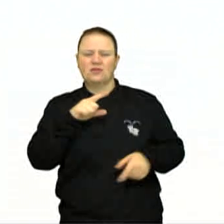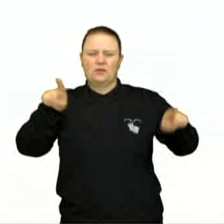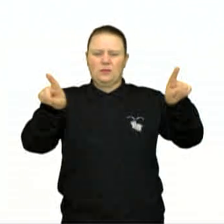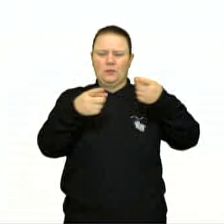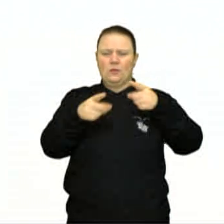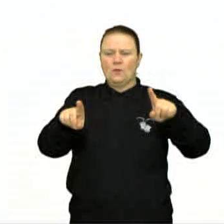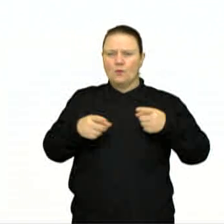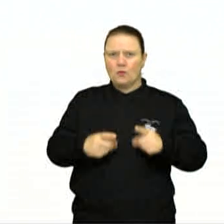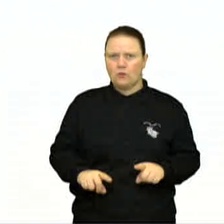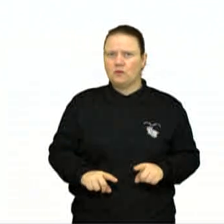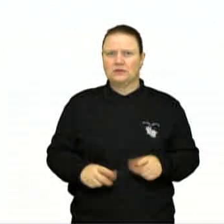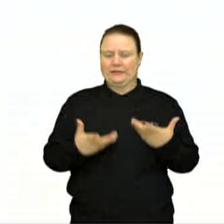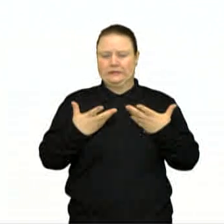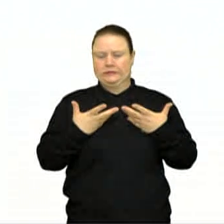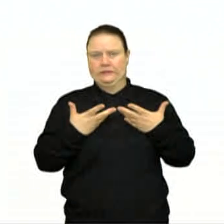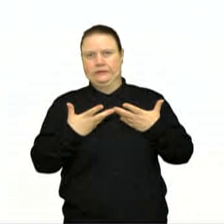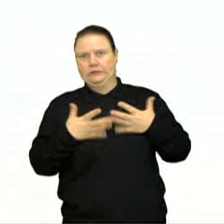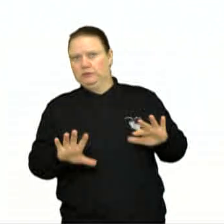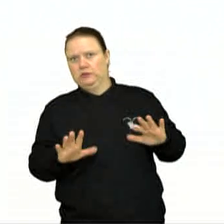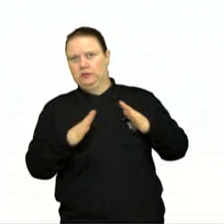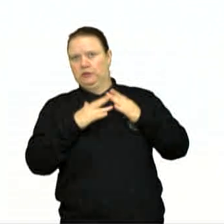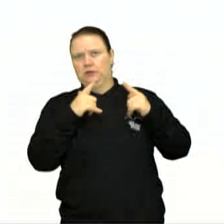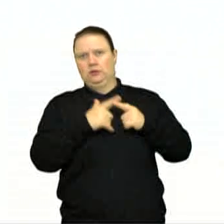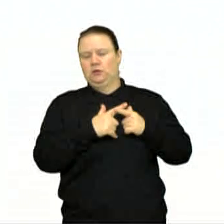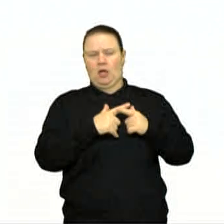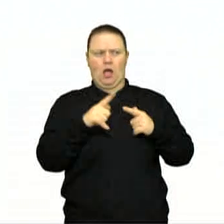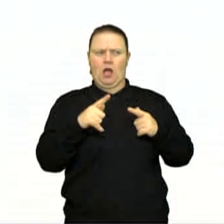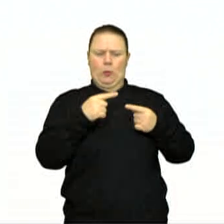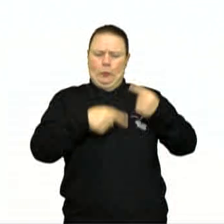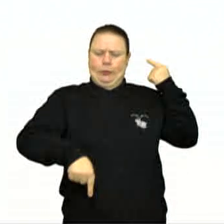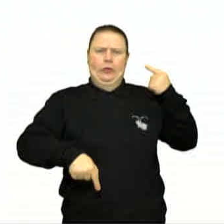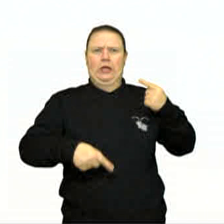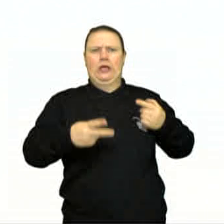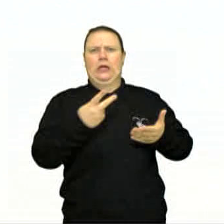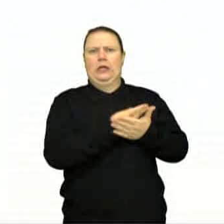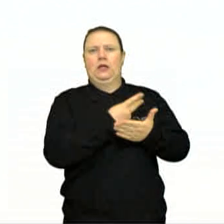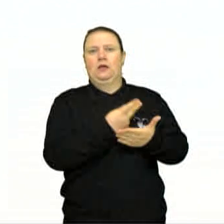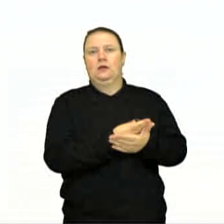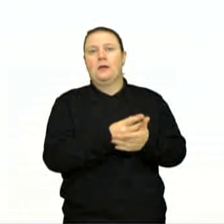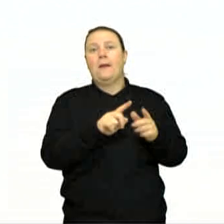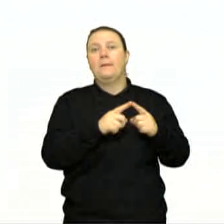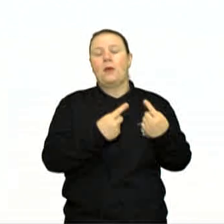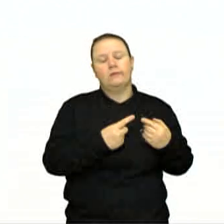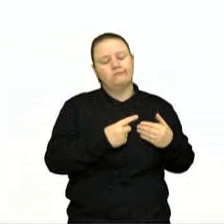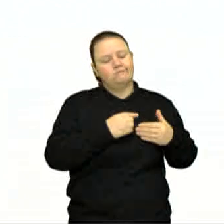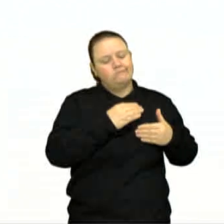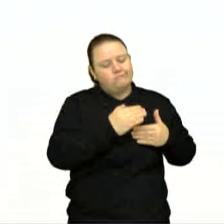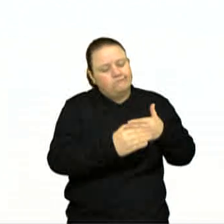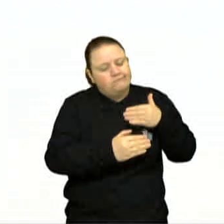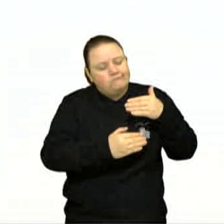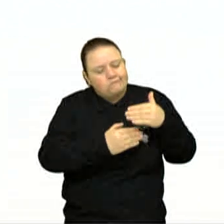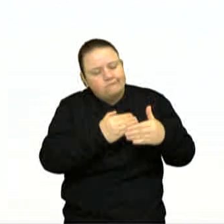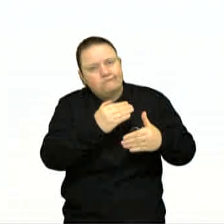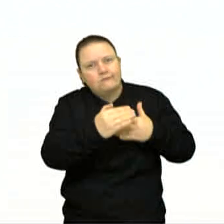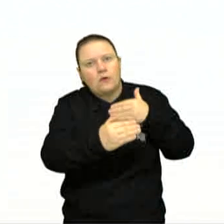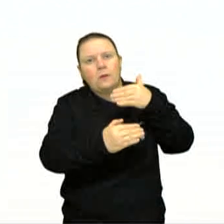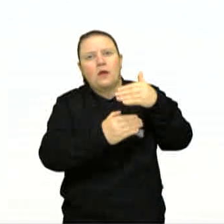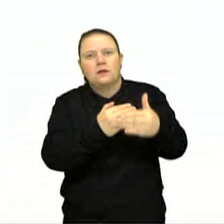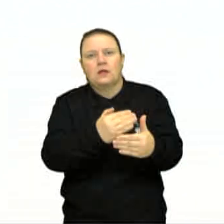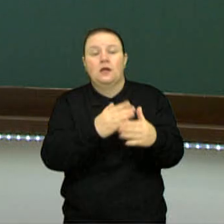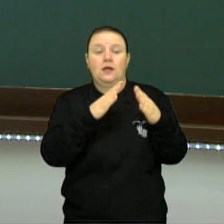igreja. Não era uma música para, né, os fiéis cantarem. Mas, com o tempo, passou a ser cantada pelas igrejas